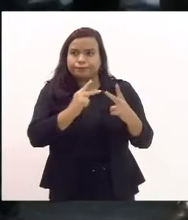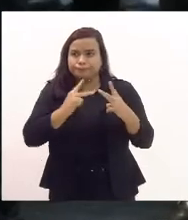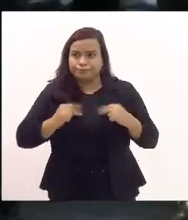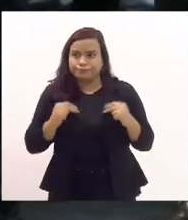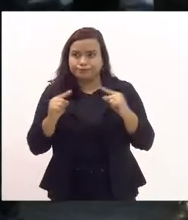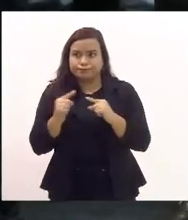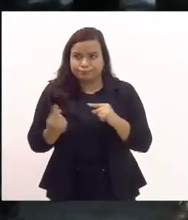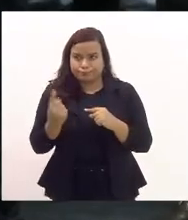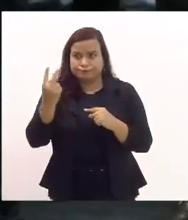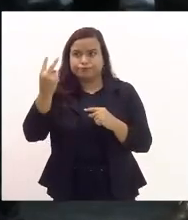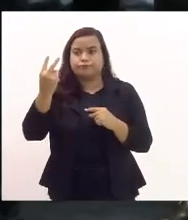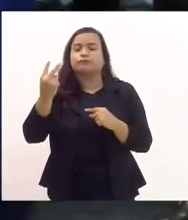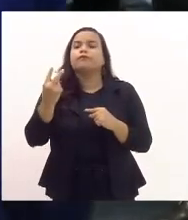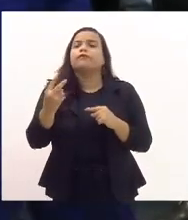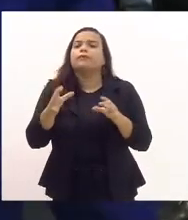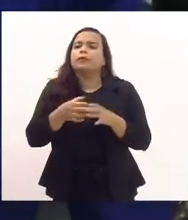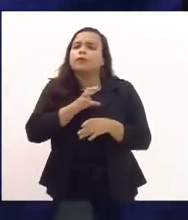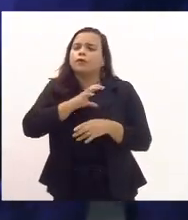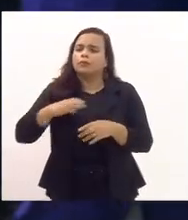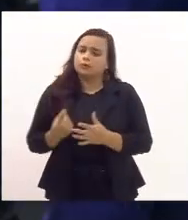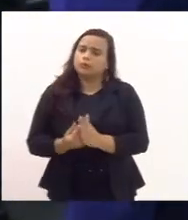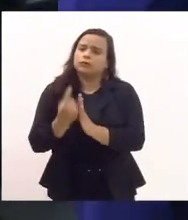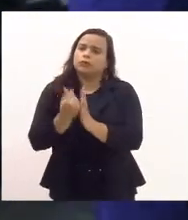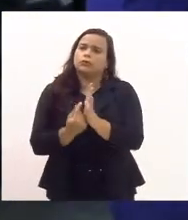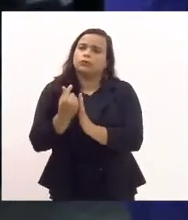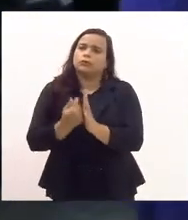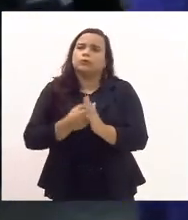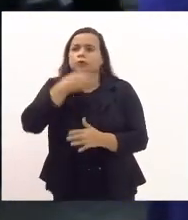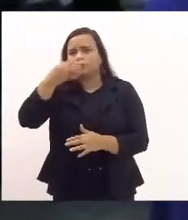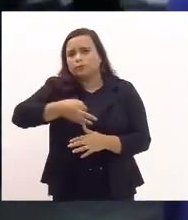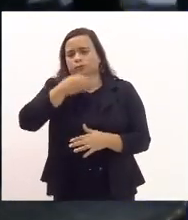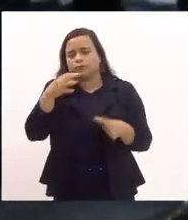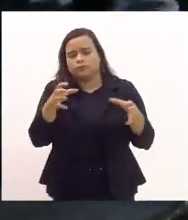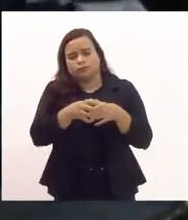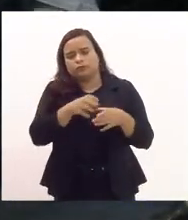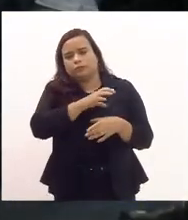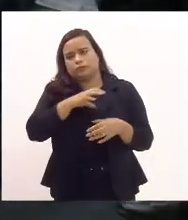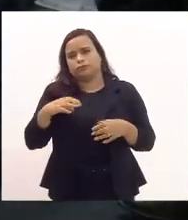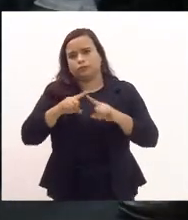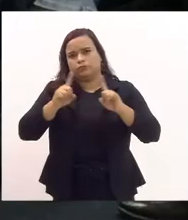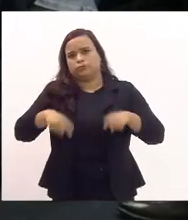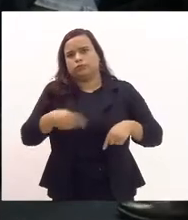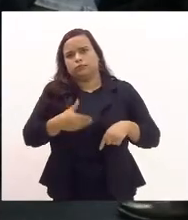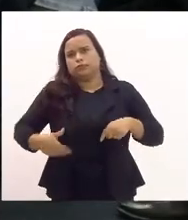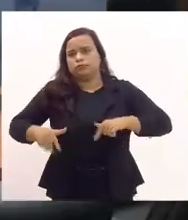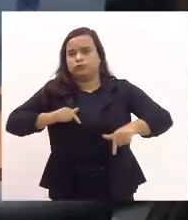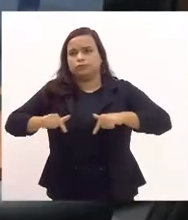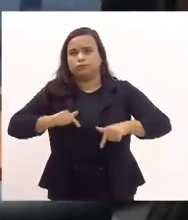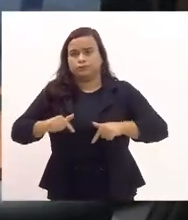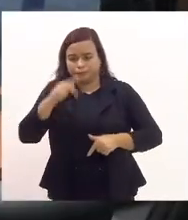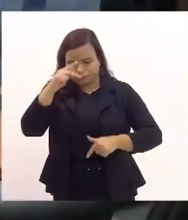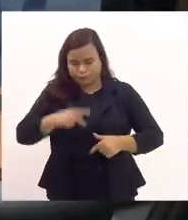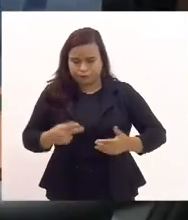mérito pela condição de orçamento o parecer da comissão dos Servidores ok